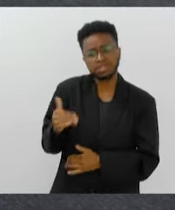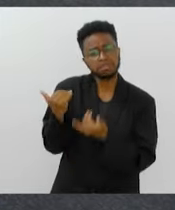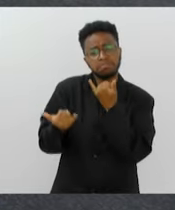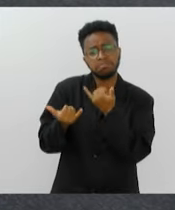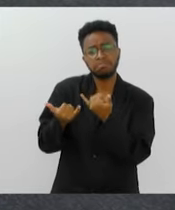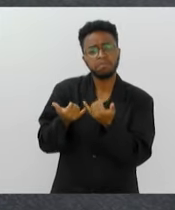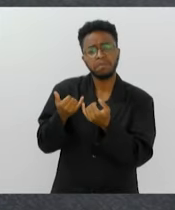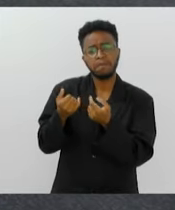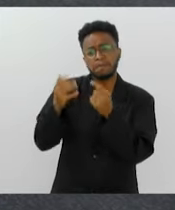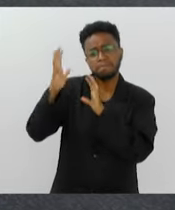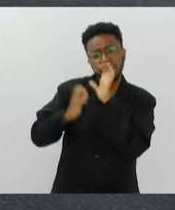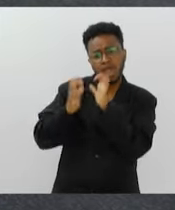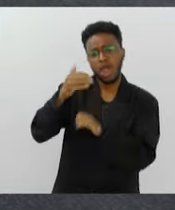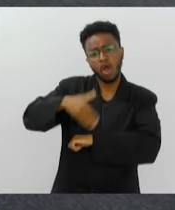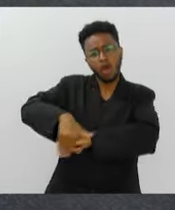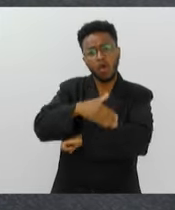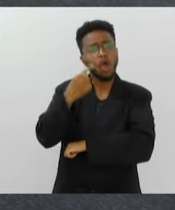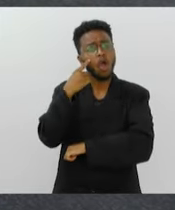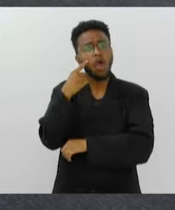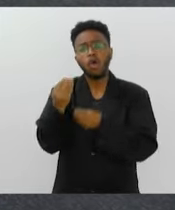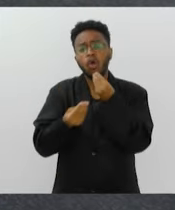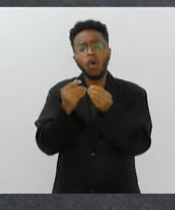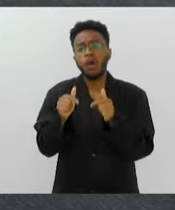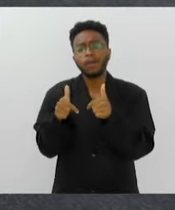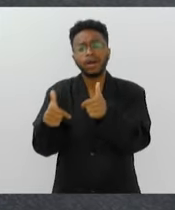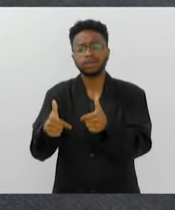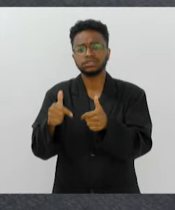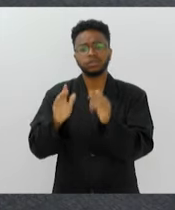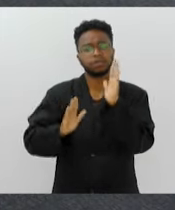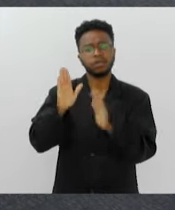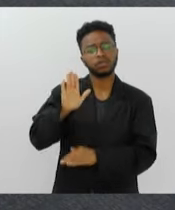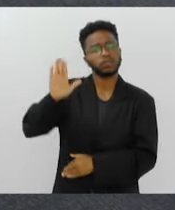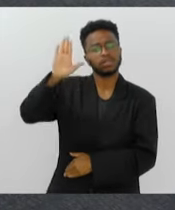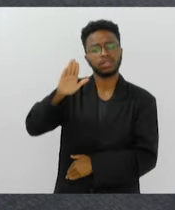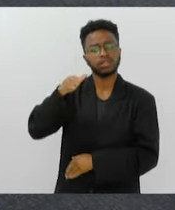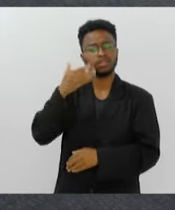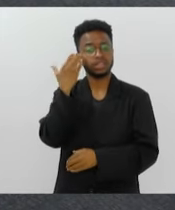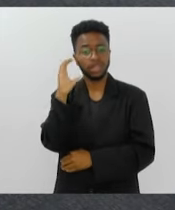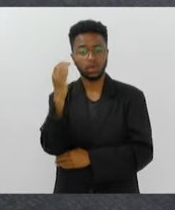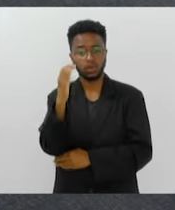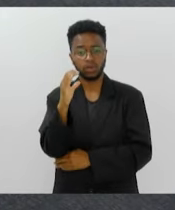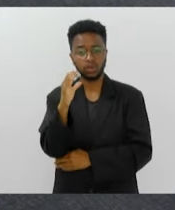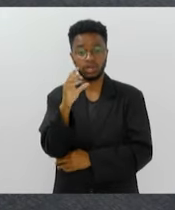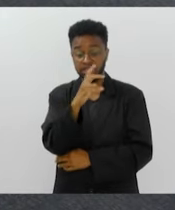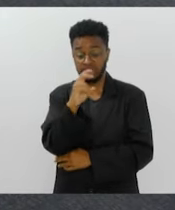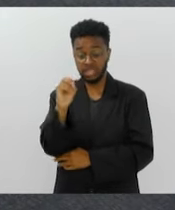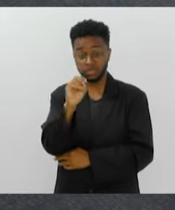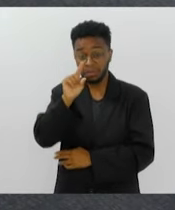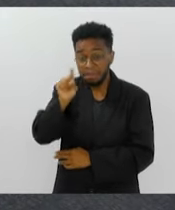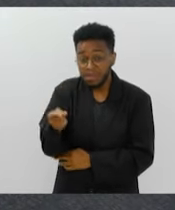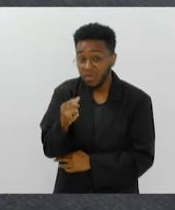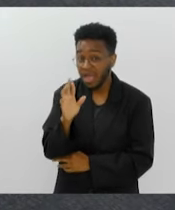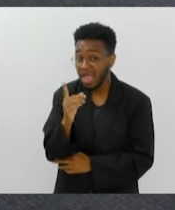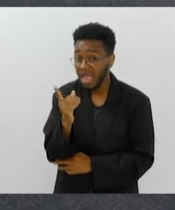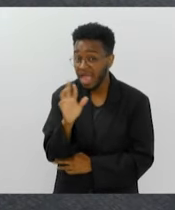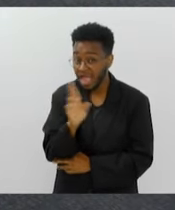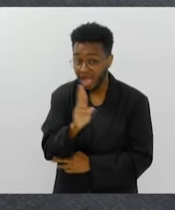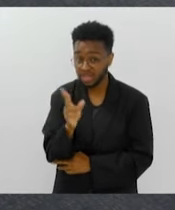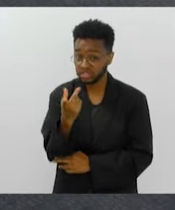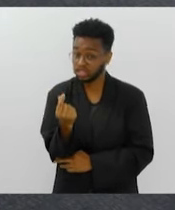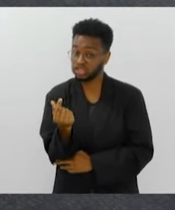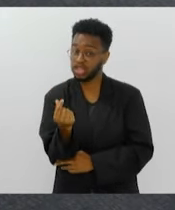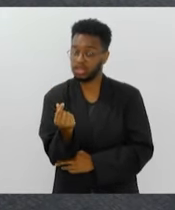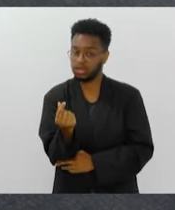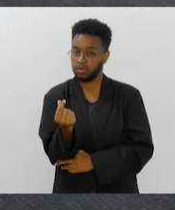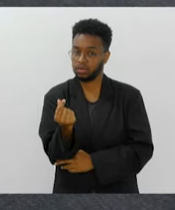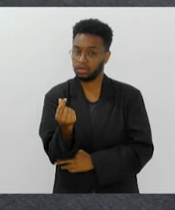que você é olha o que que vocês fizeram na eleição de Niterói pegaram R 500.000 em dinheiro vivo dentro